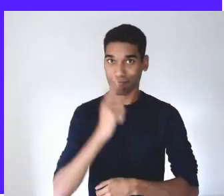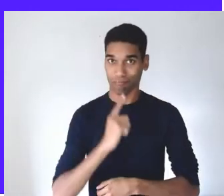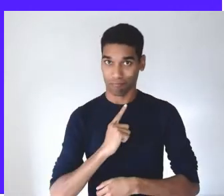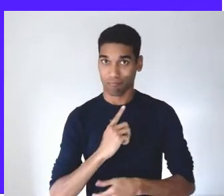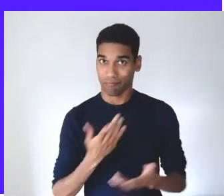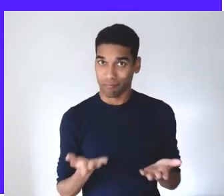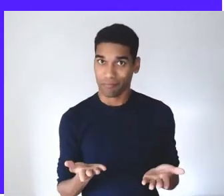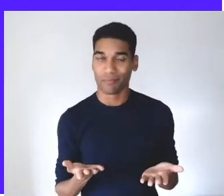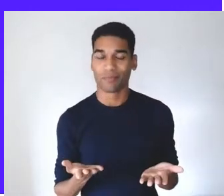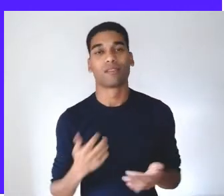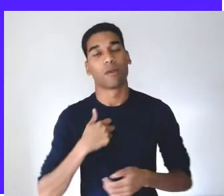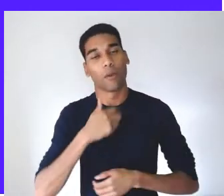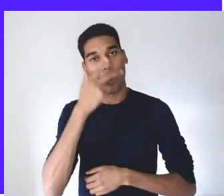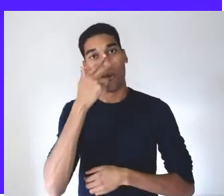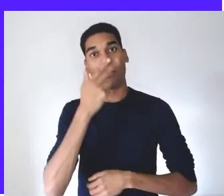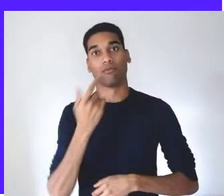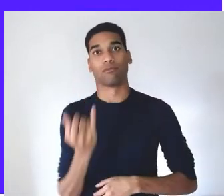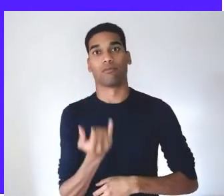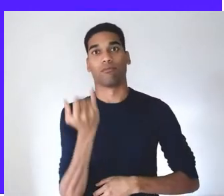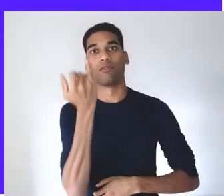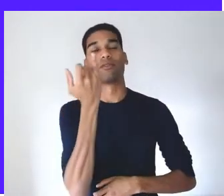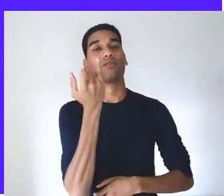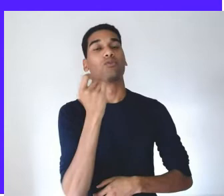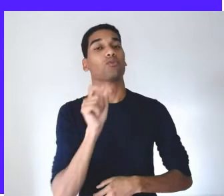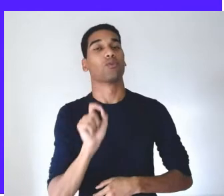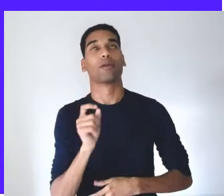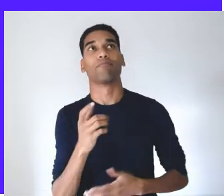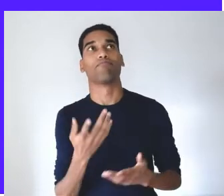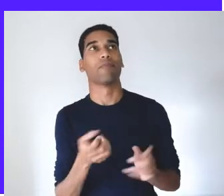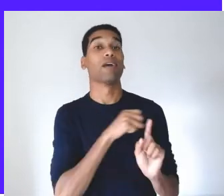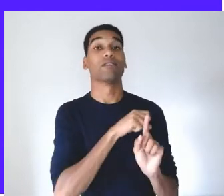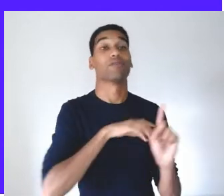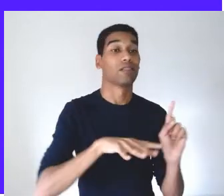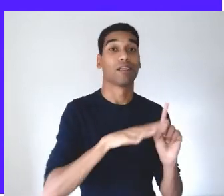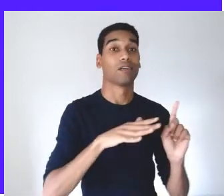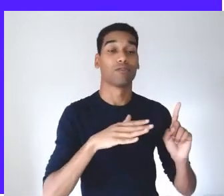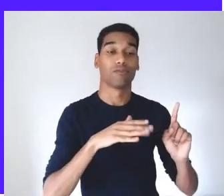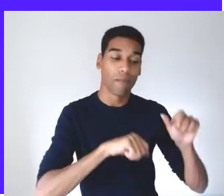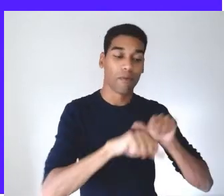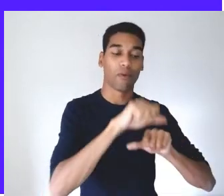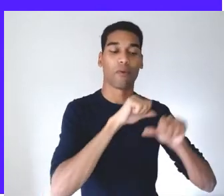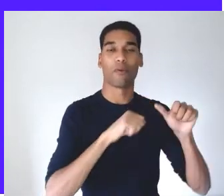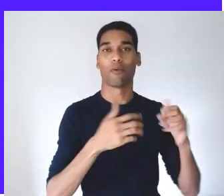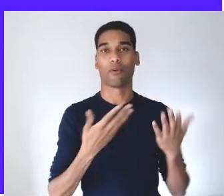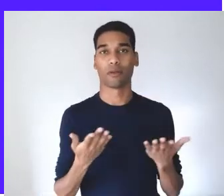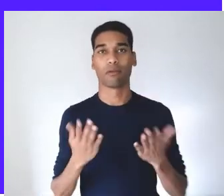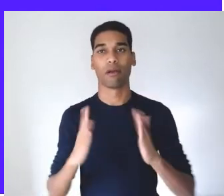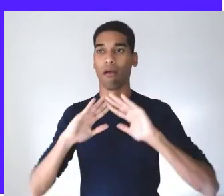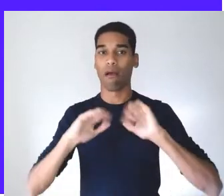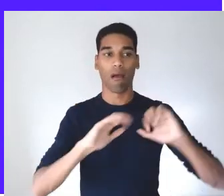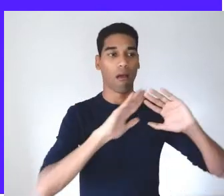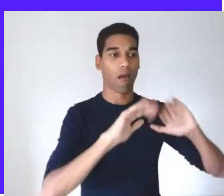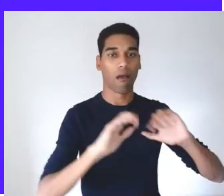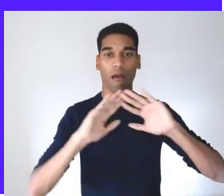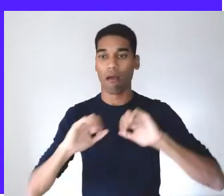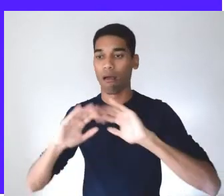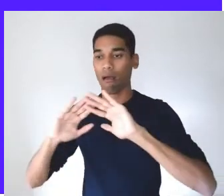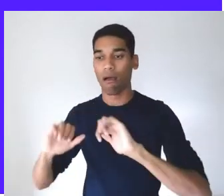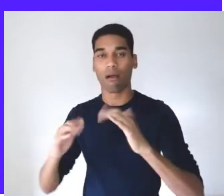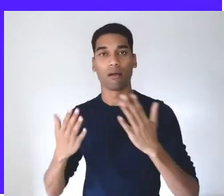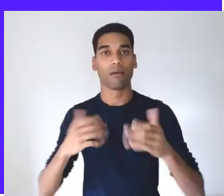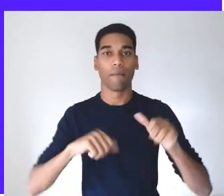a sociedade muda, as demandas estão aí mudando todo o tempo, alguns problemas são muito antigos, mas vão ganhando